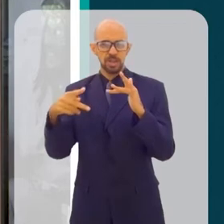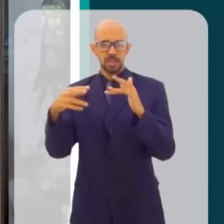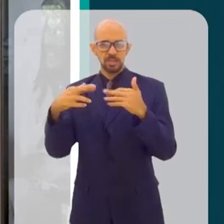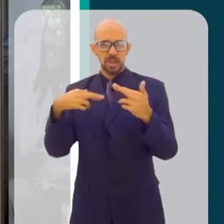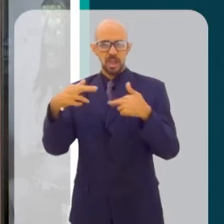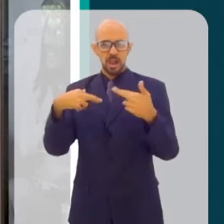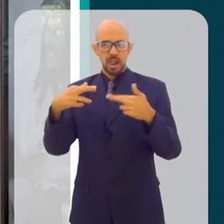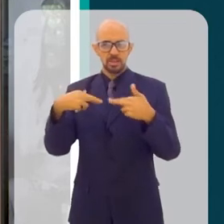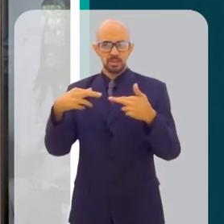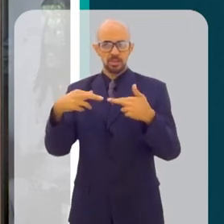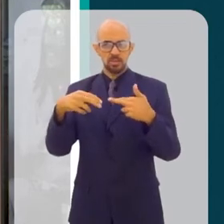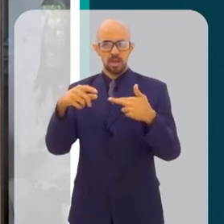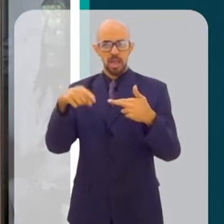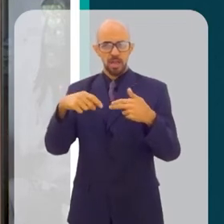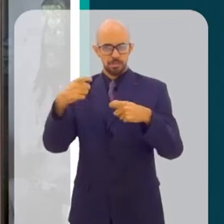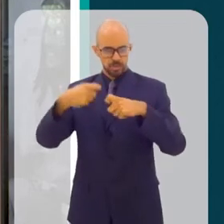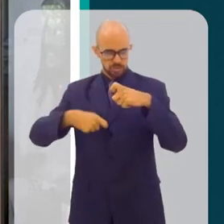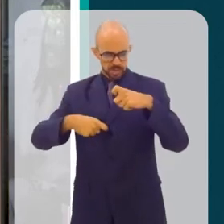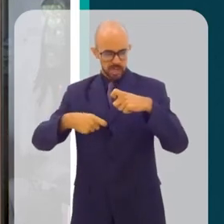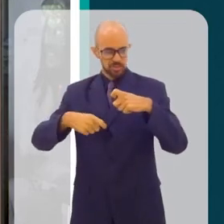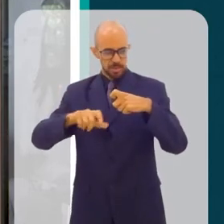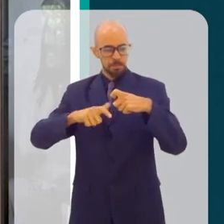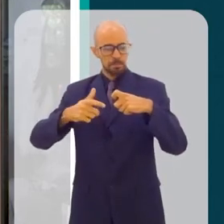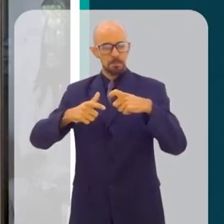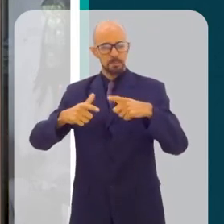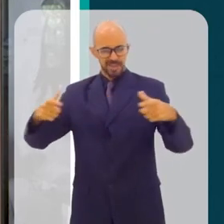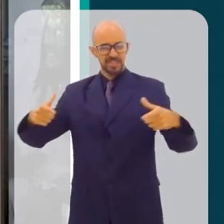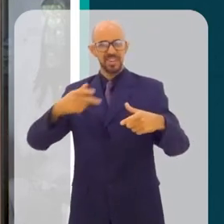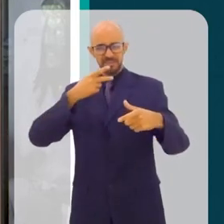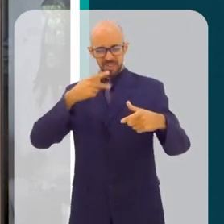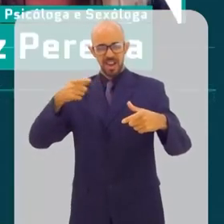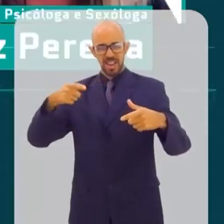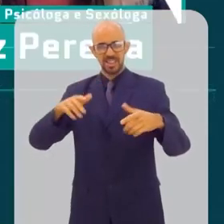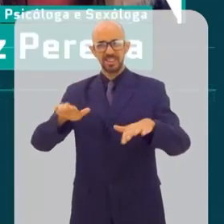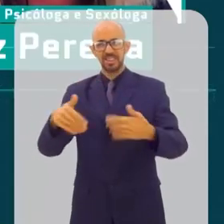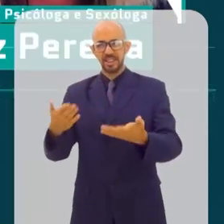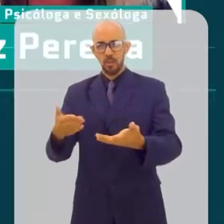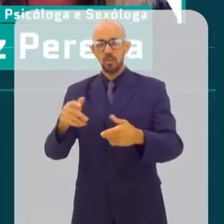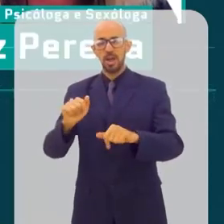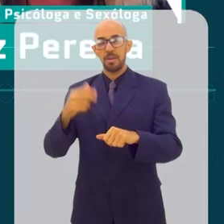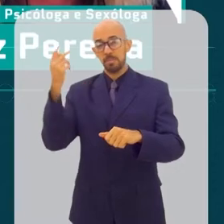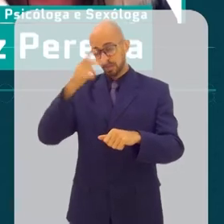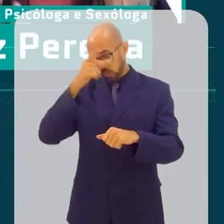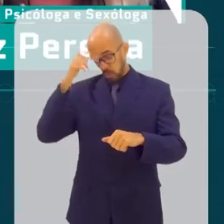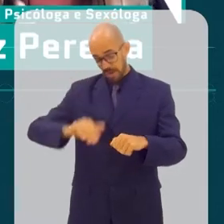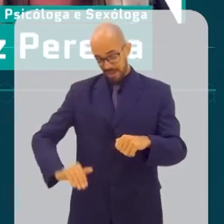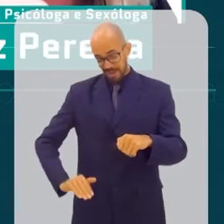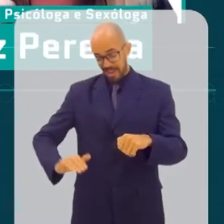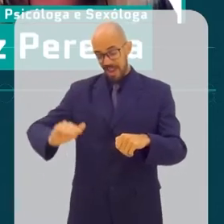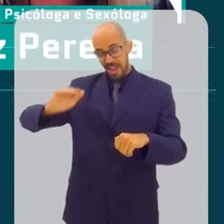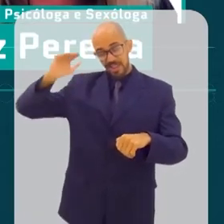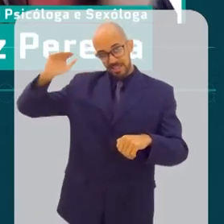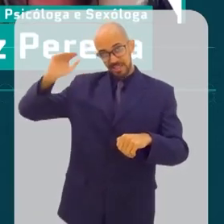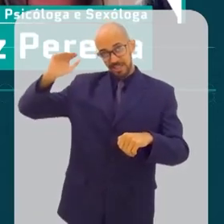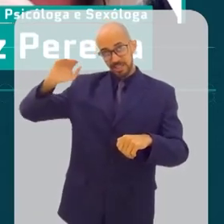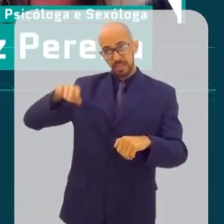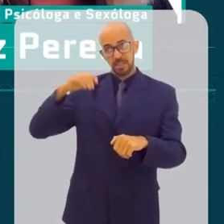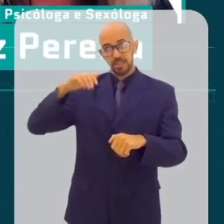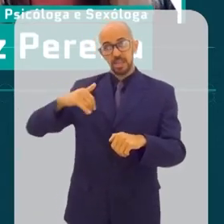de relação com outra pessoa é pelo sexo. Então, muitas pessoas crescem, né,